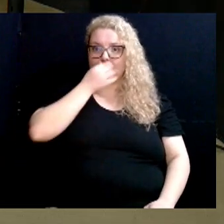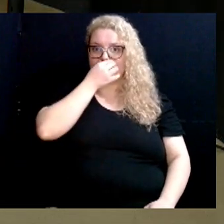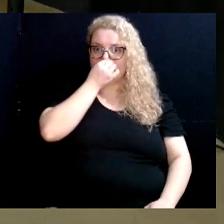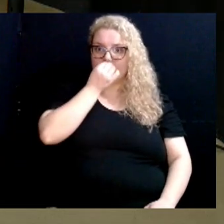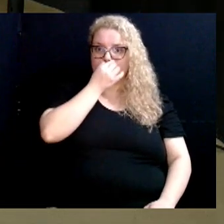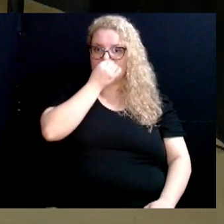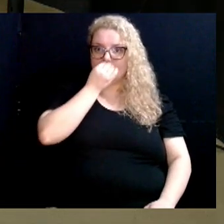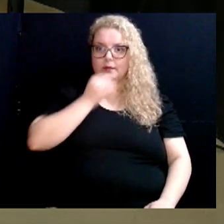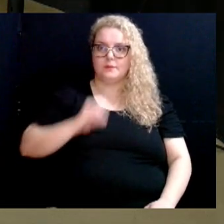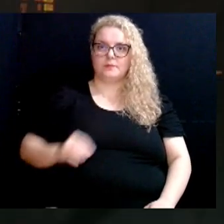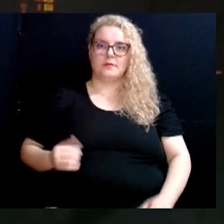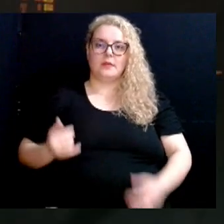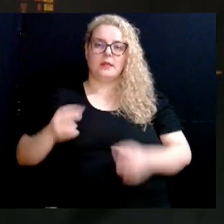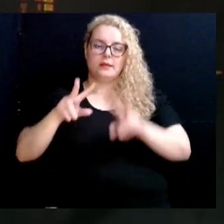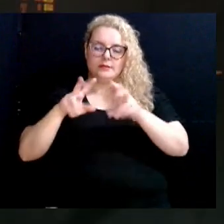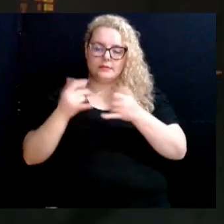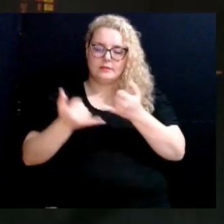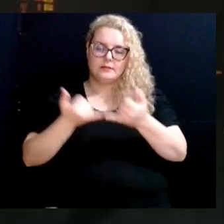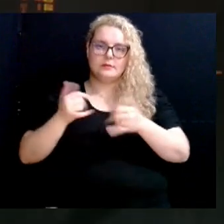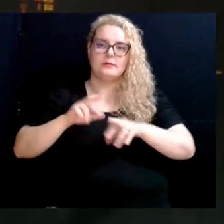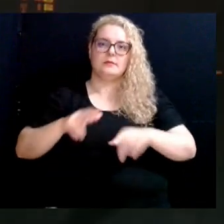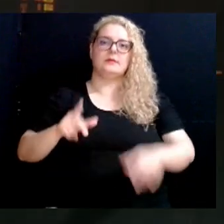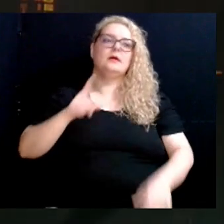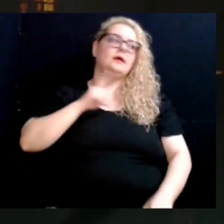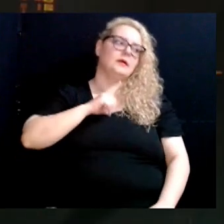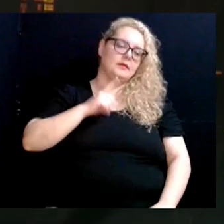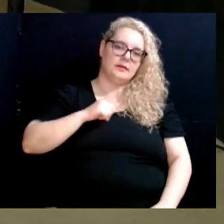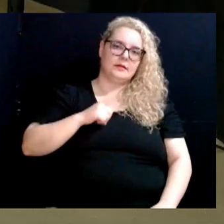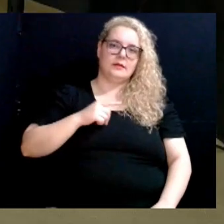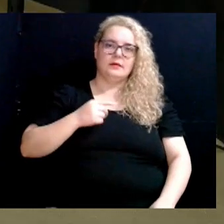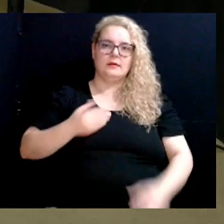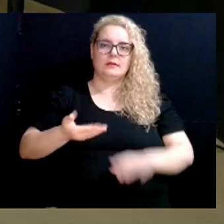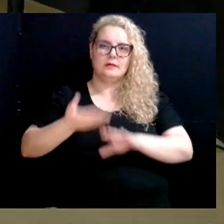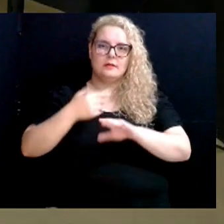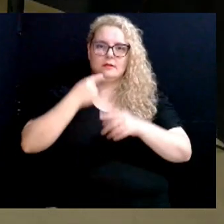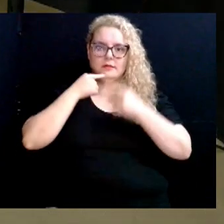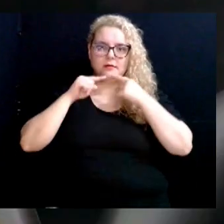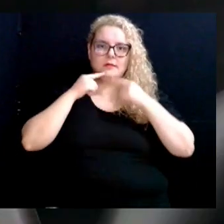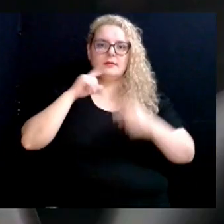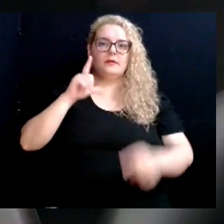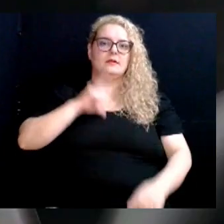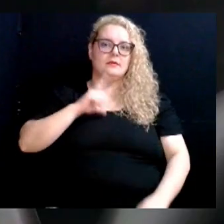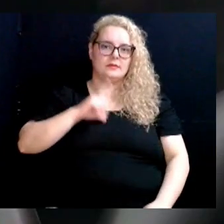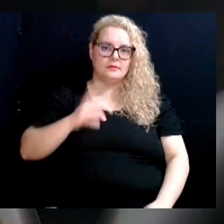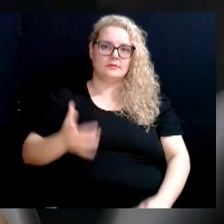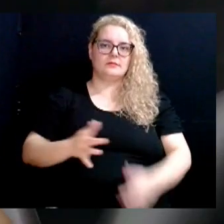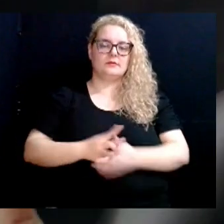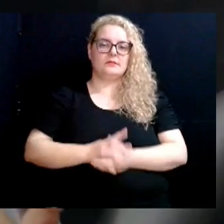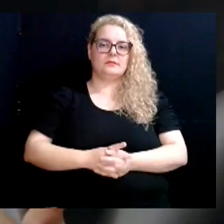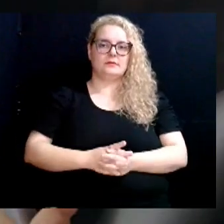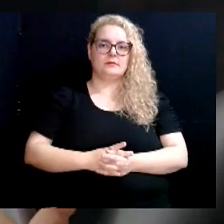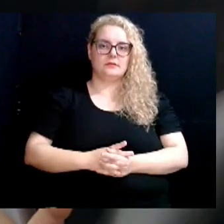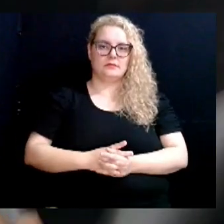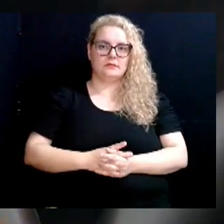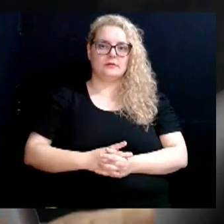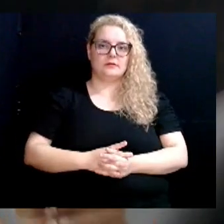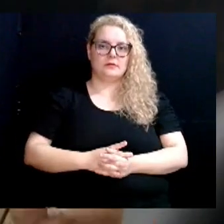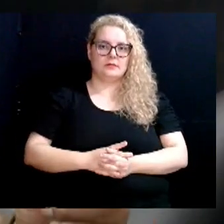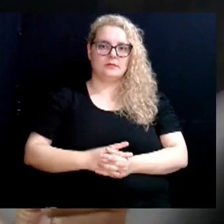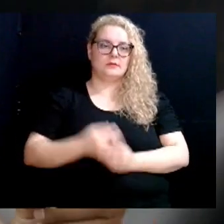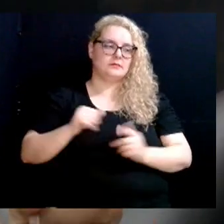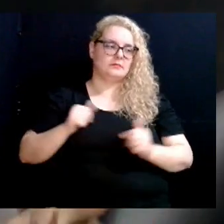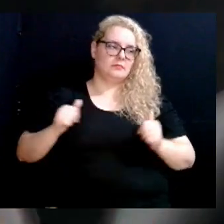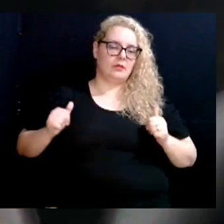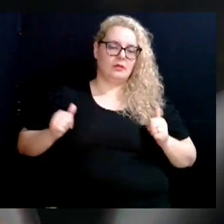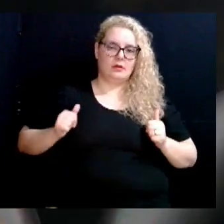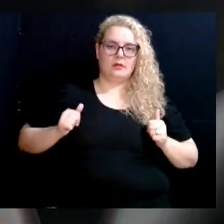essa brincadeira com esse fundo de crítica, não tem, André? Tem muito. Eu digo assim, se você for sedentária, vão